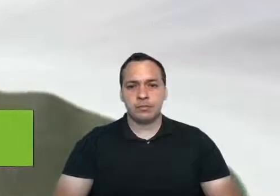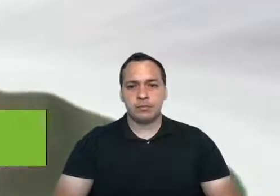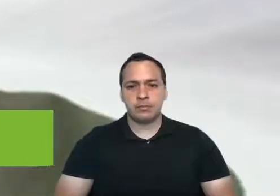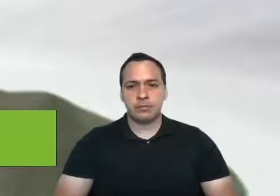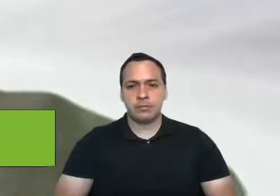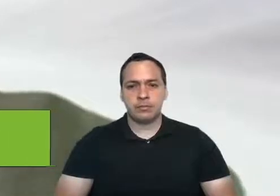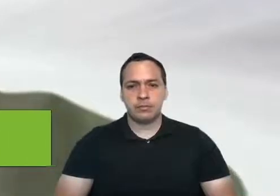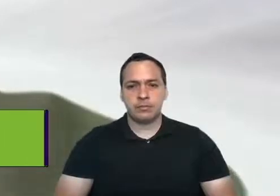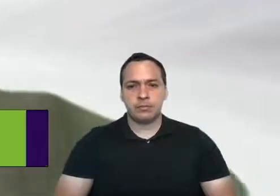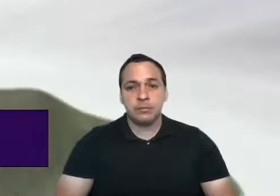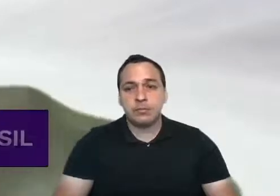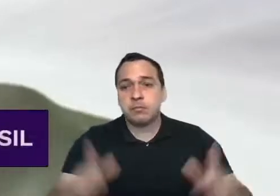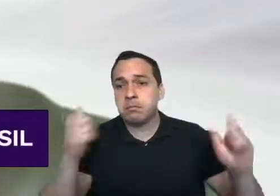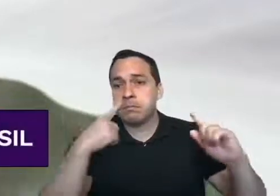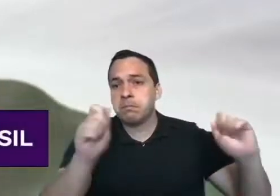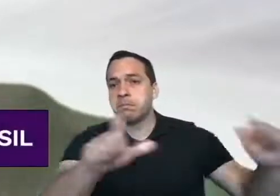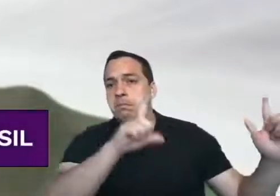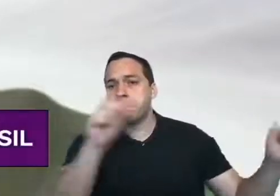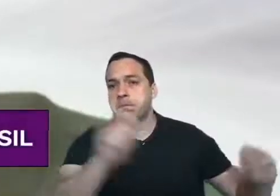Vocês estão vendo a minha tela?